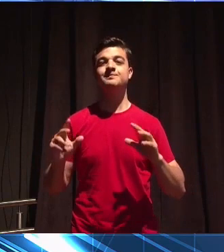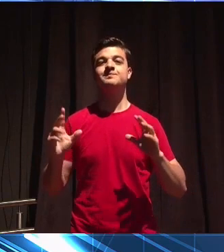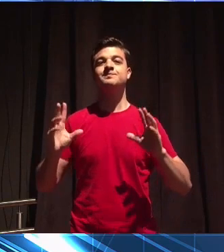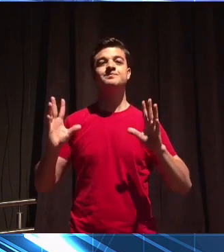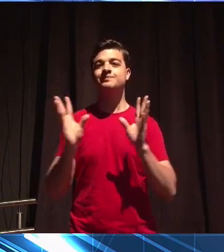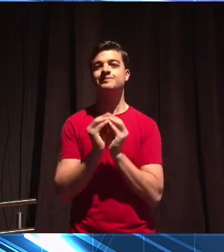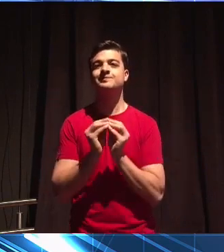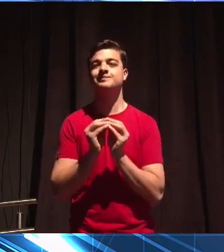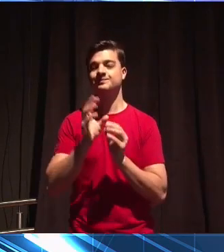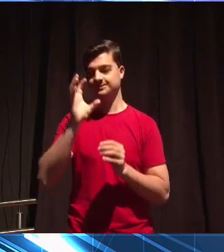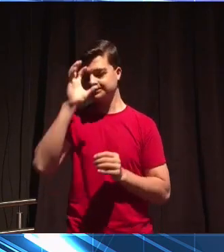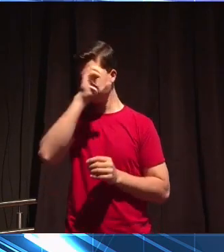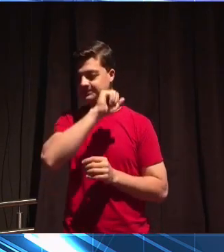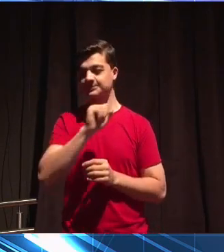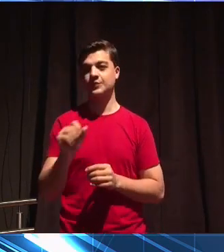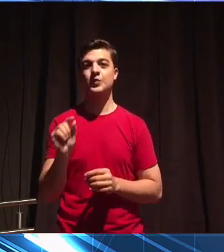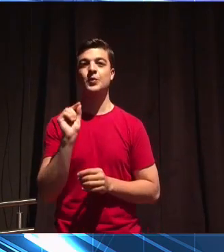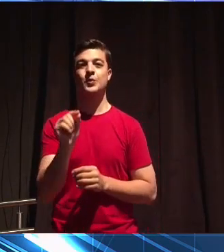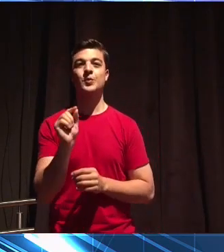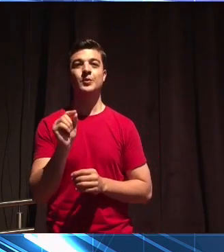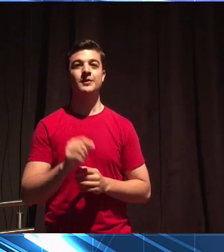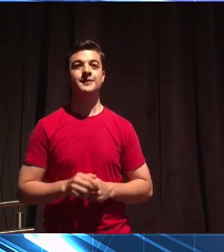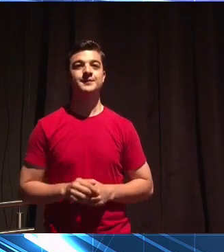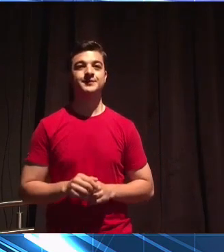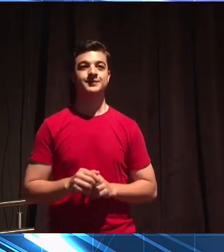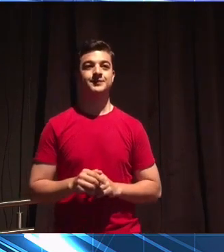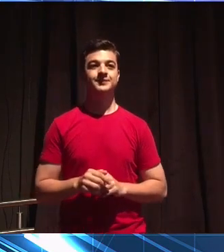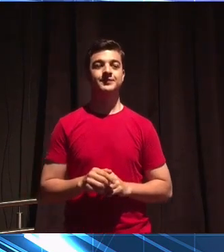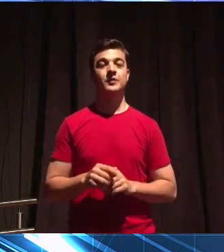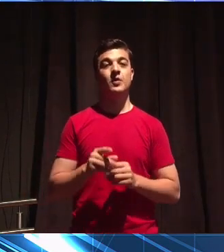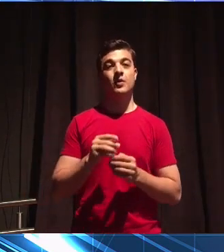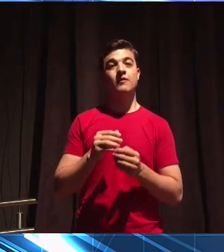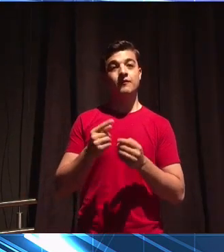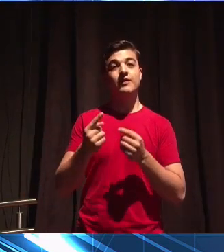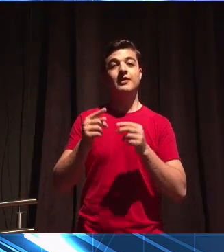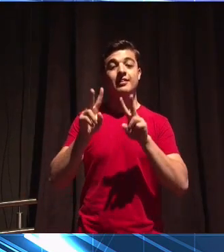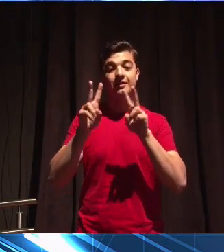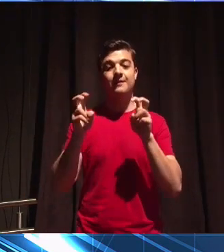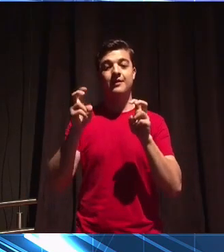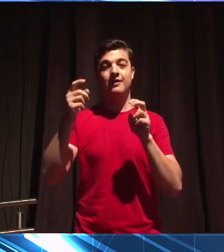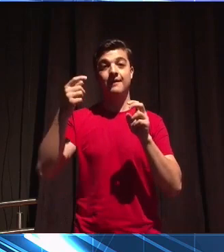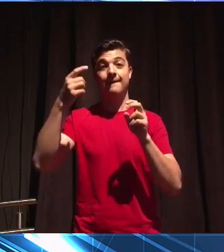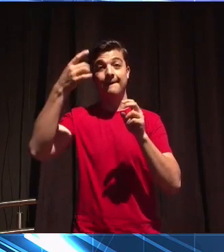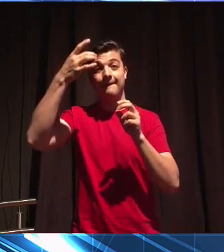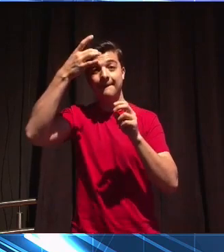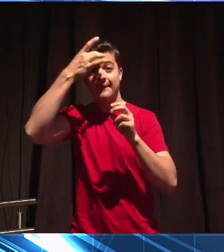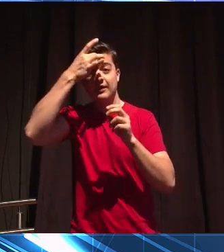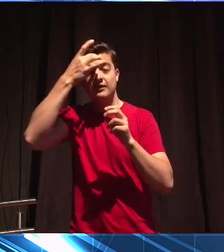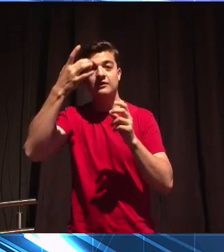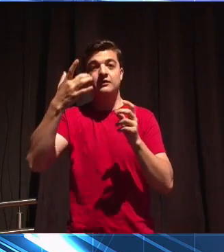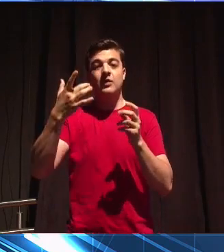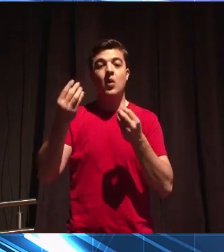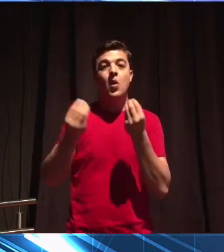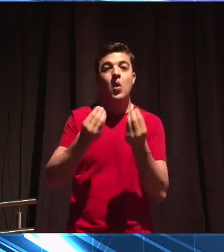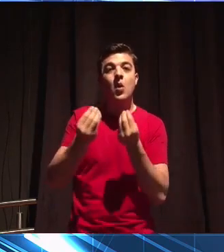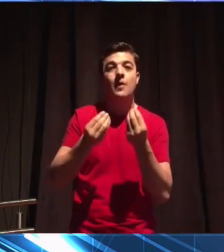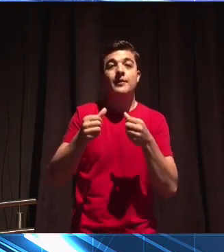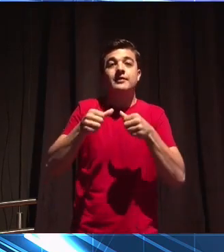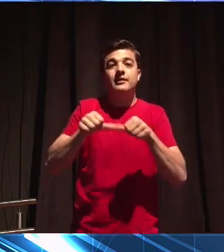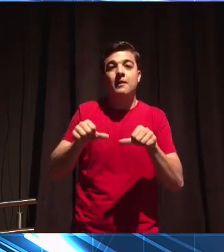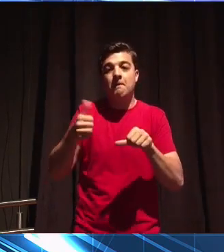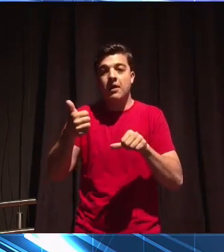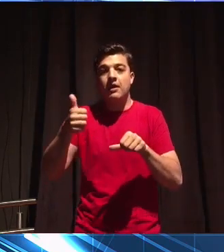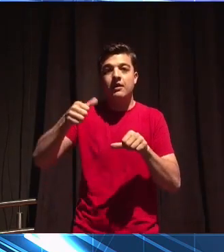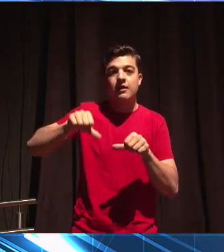Vamos começar a conversar um pouco mais sobre estados mentais. E como os dados tiram o fingerprint disso. Se a gente